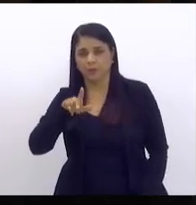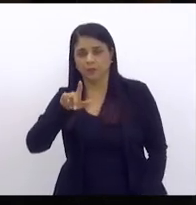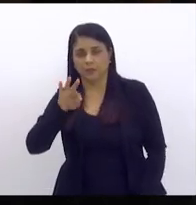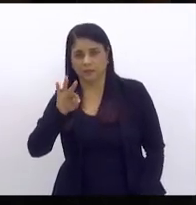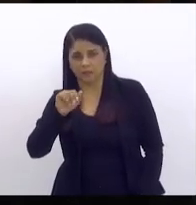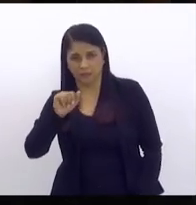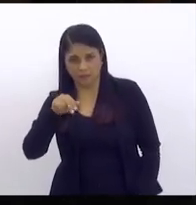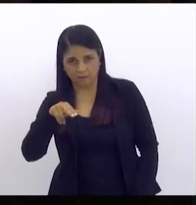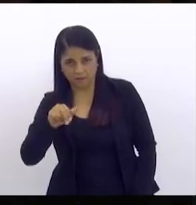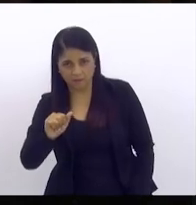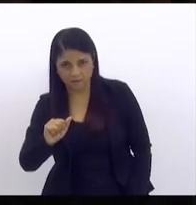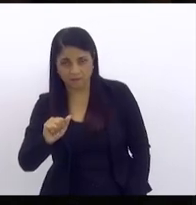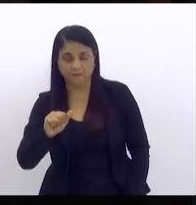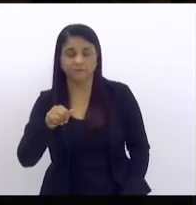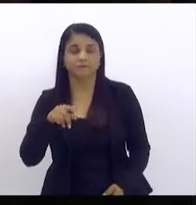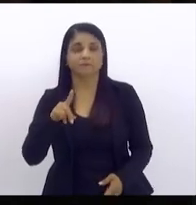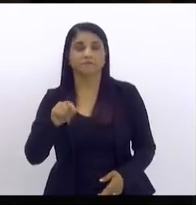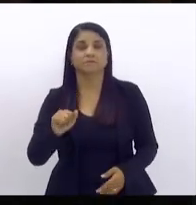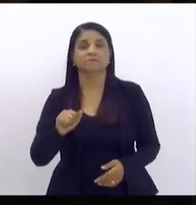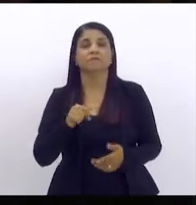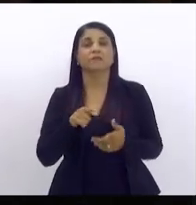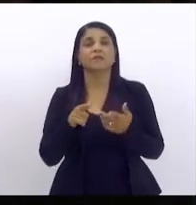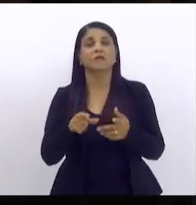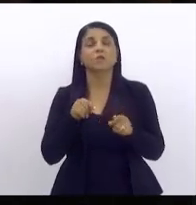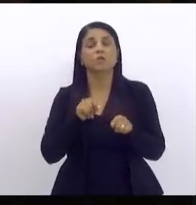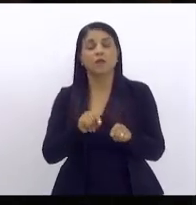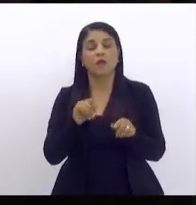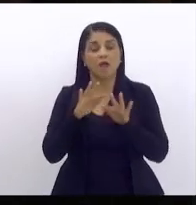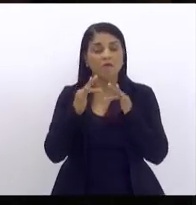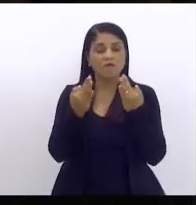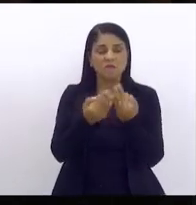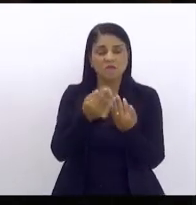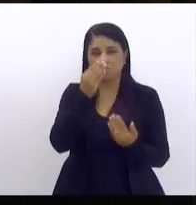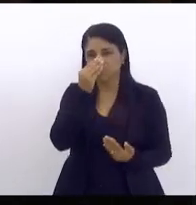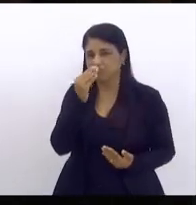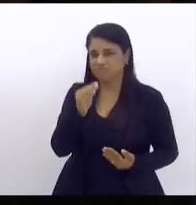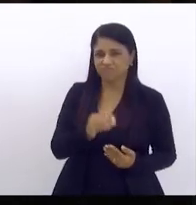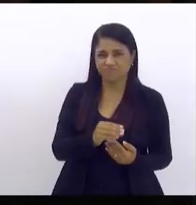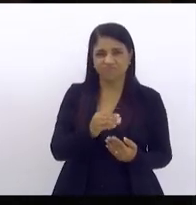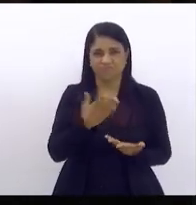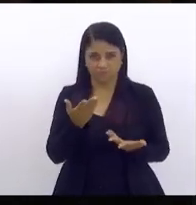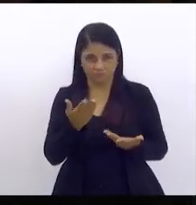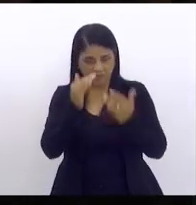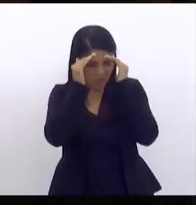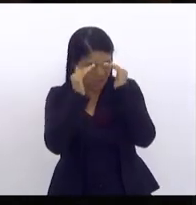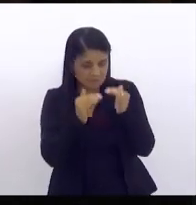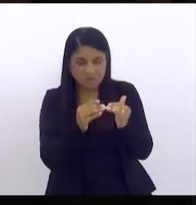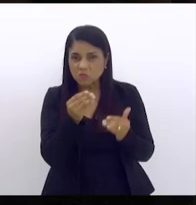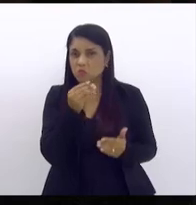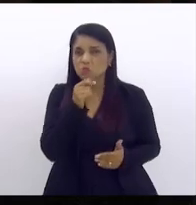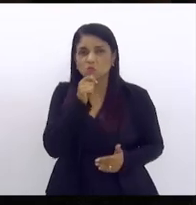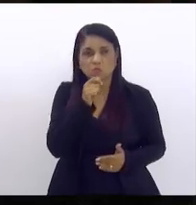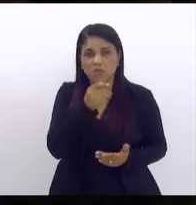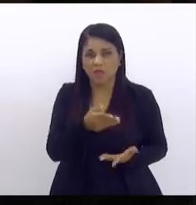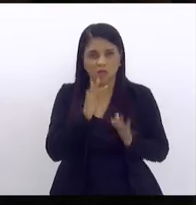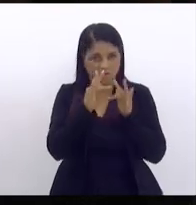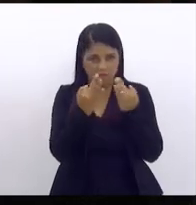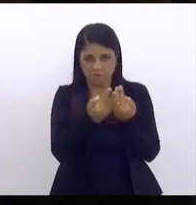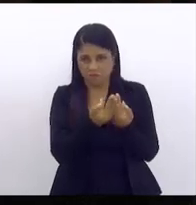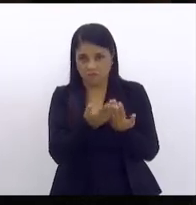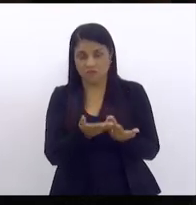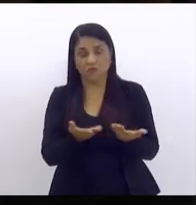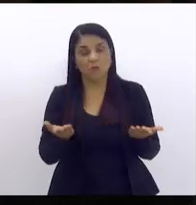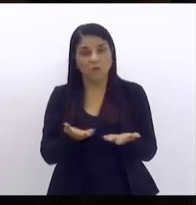elas têm é exatamente a omissão, a negligência. Então, é muito importante trazer no dia de